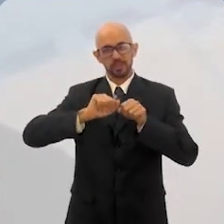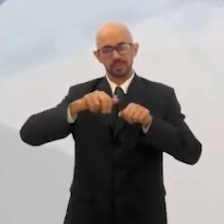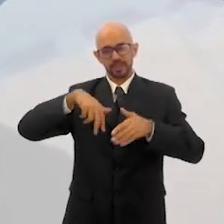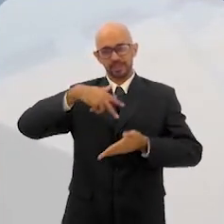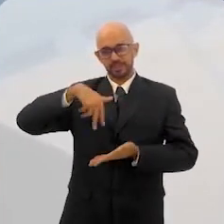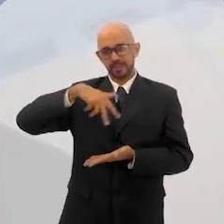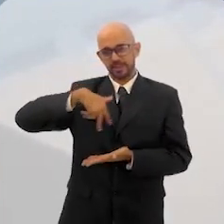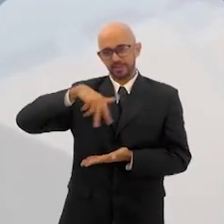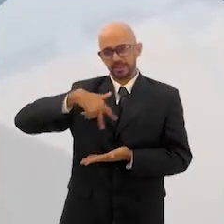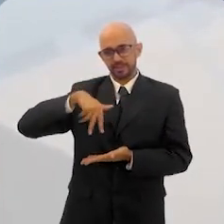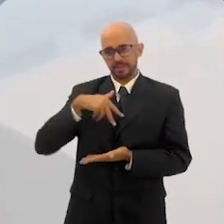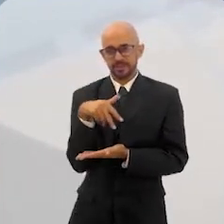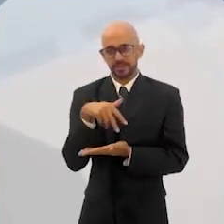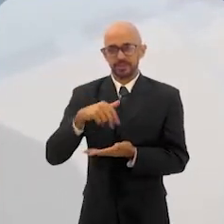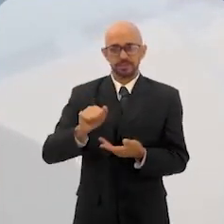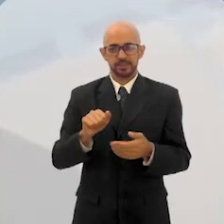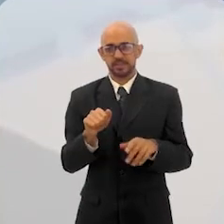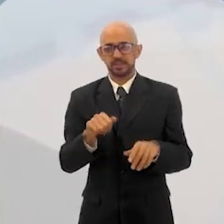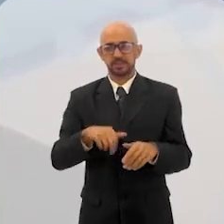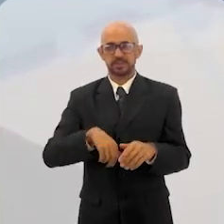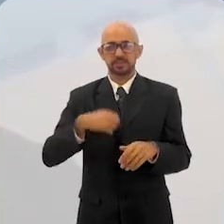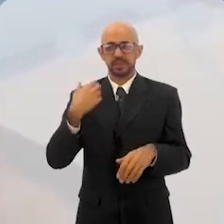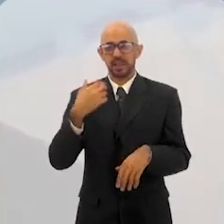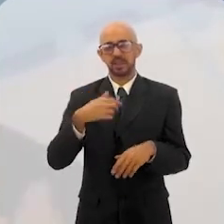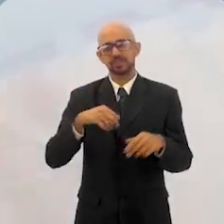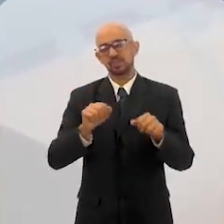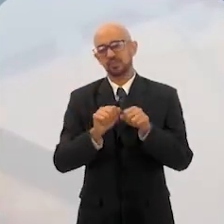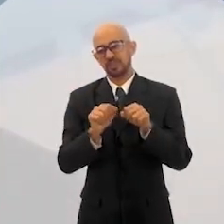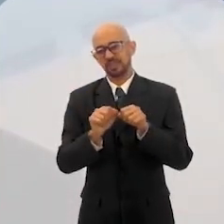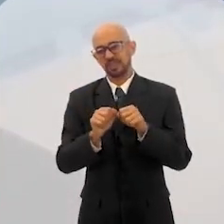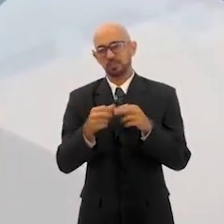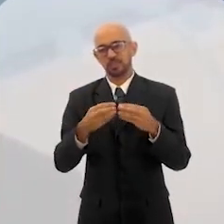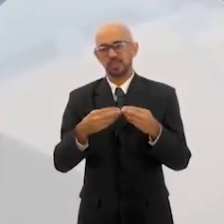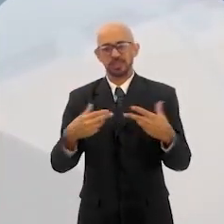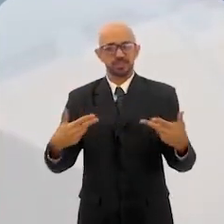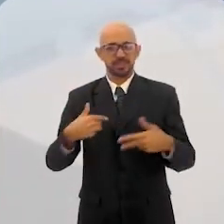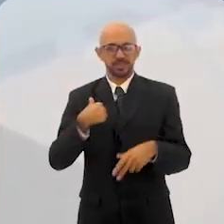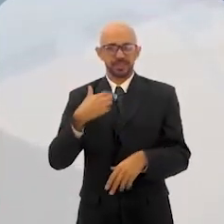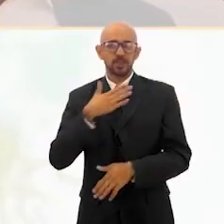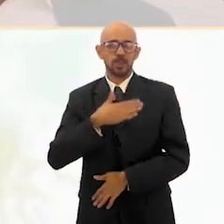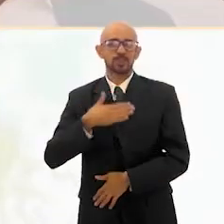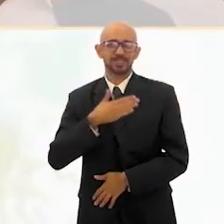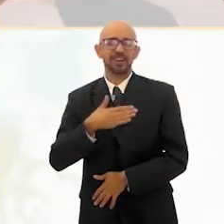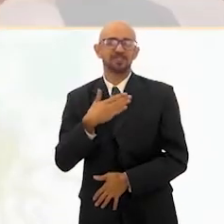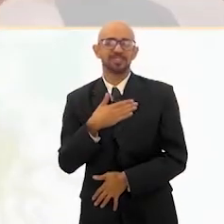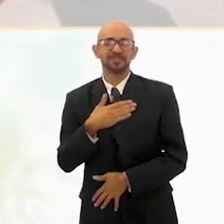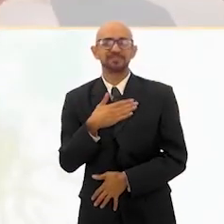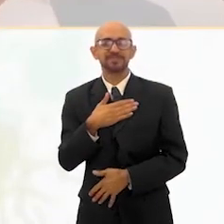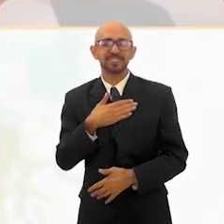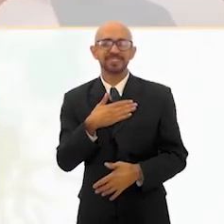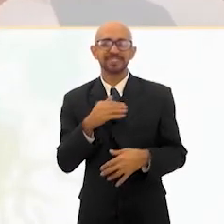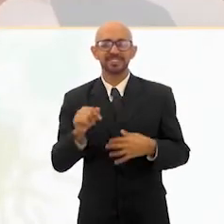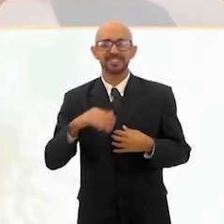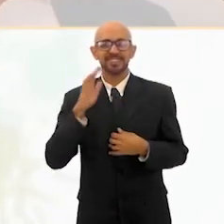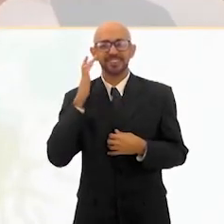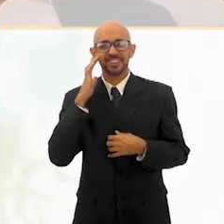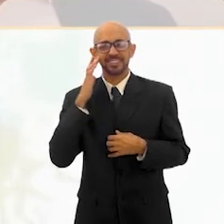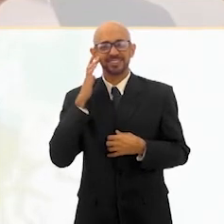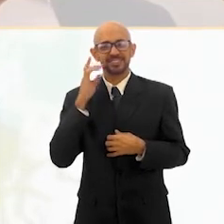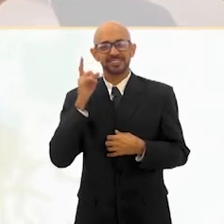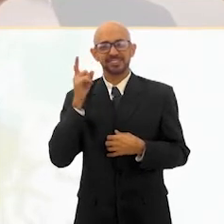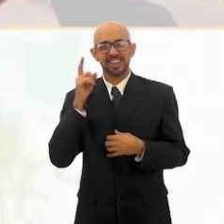danças na área de música, né? Aquelas danças padrões, e eu me amarrava, adorava. Eu Ah, achava ela